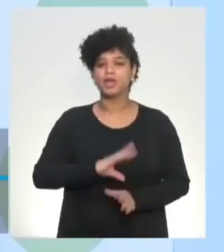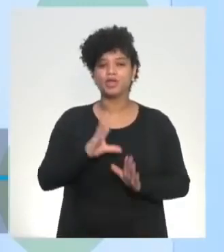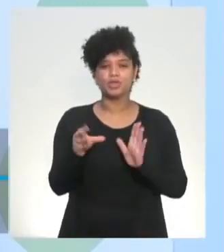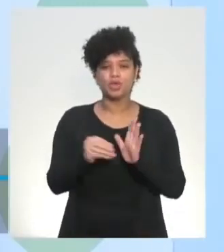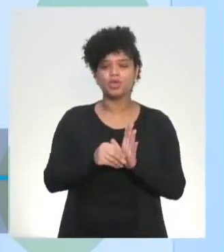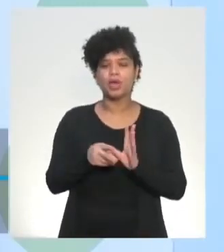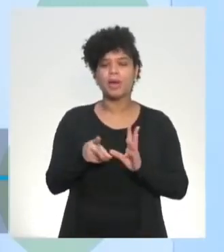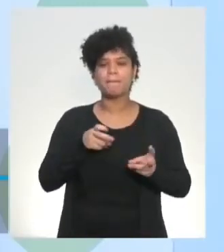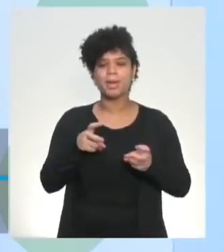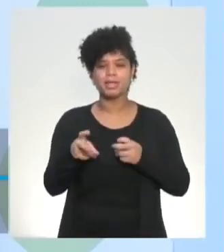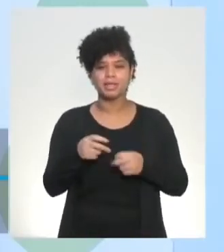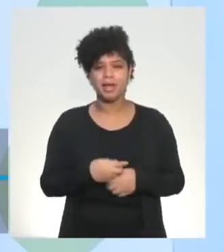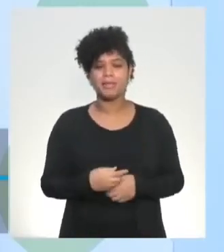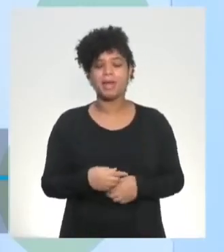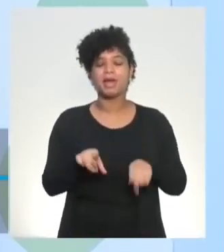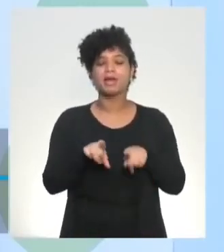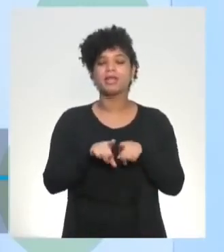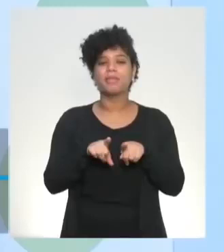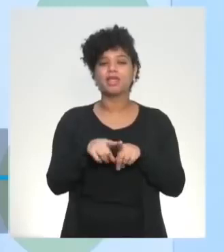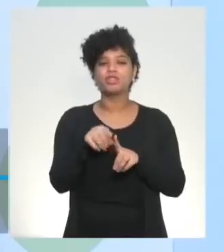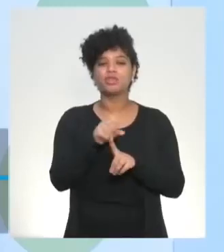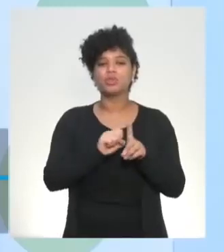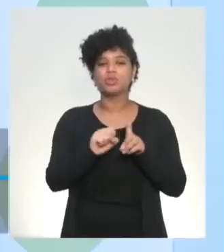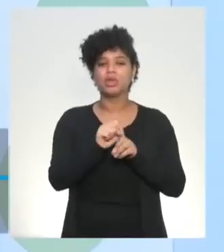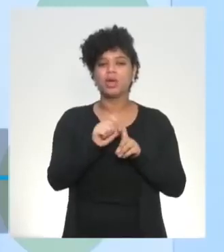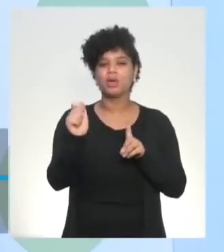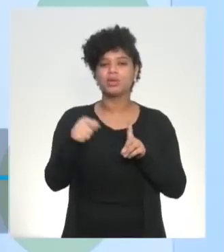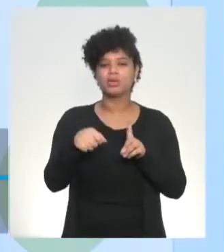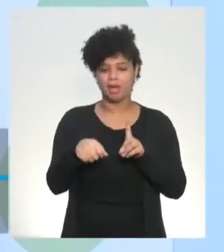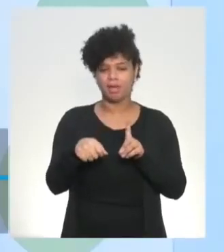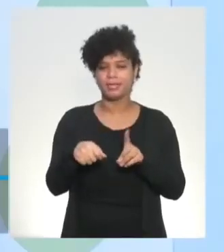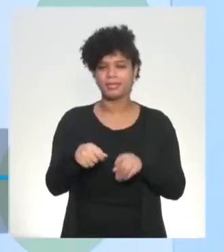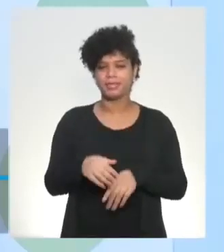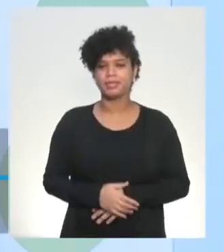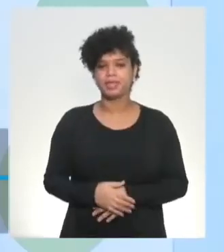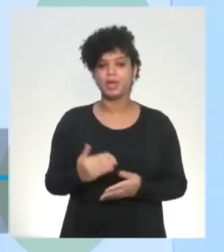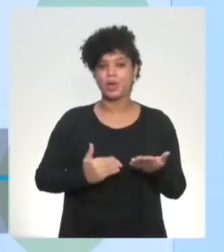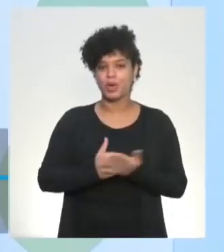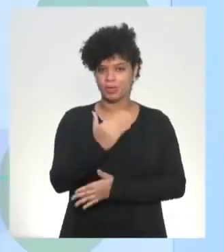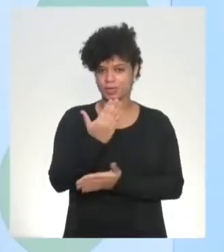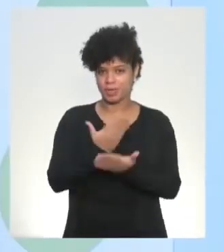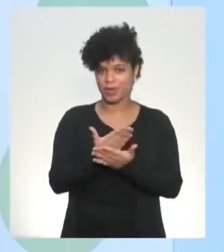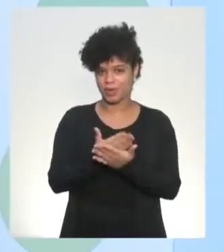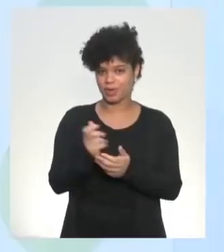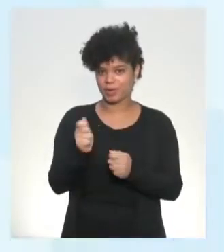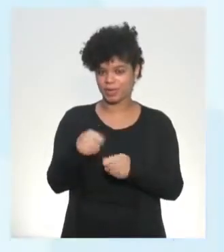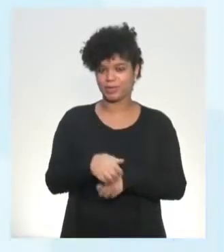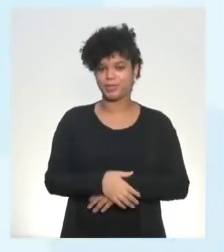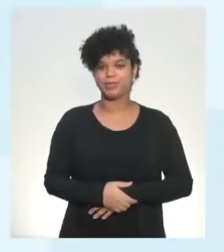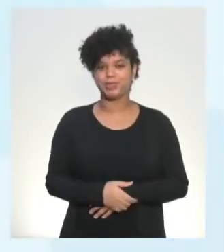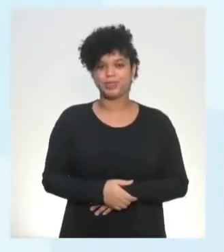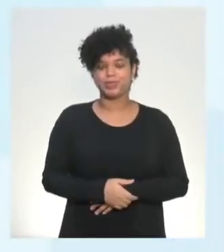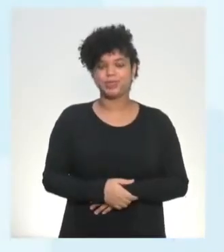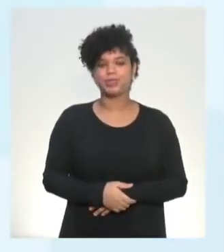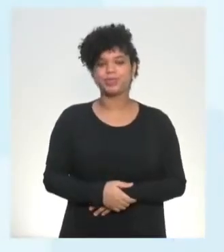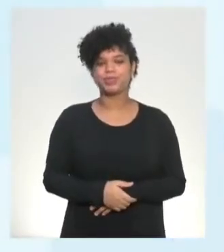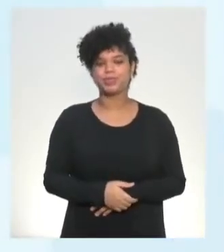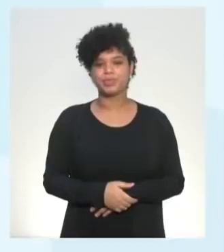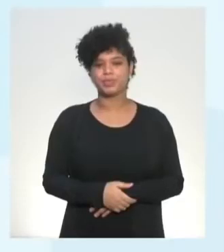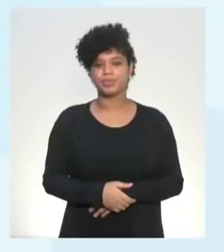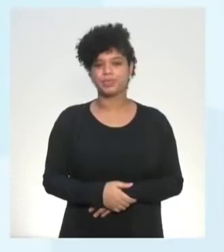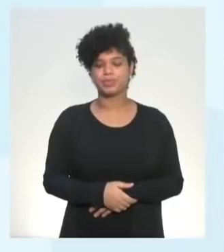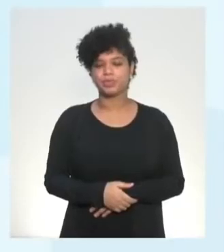elementos e a função social dela, né? Então, vamos para começar a aula. Vamos lá, ó, compartilhando conhecimento.